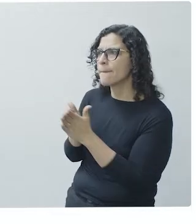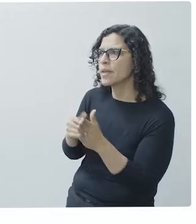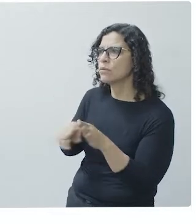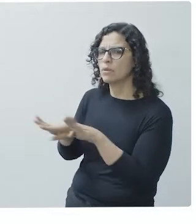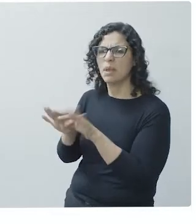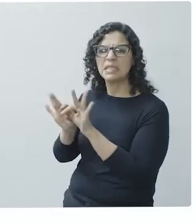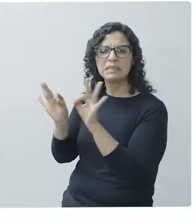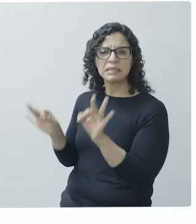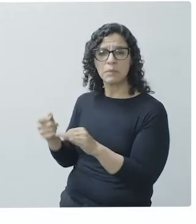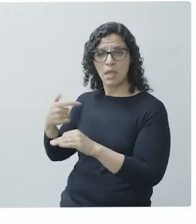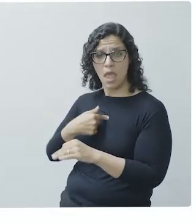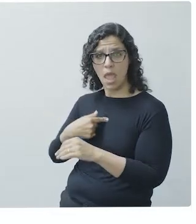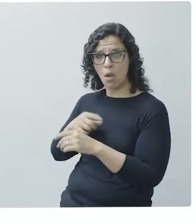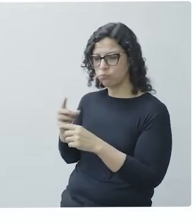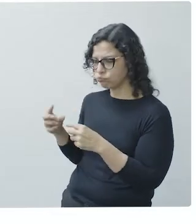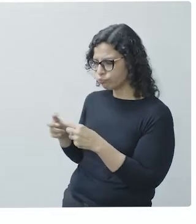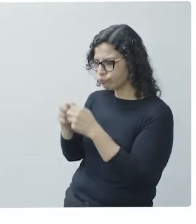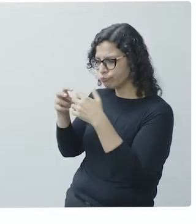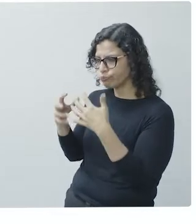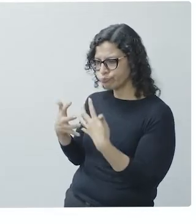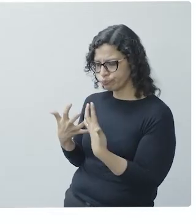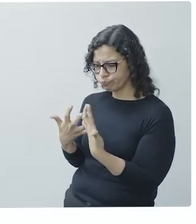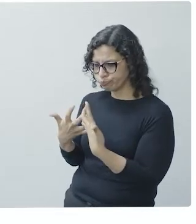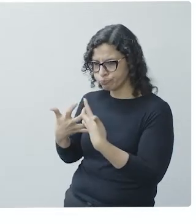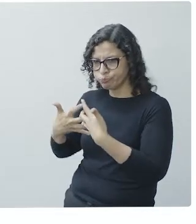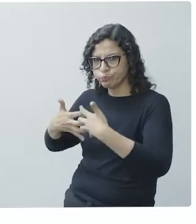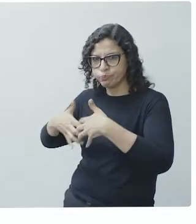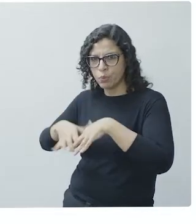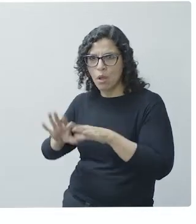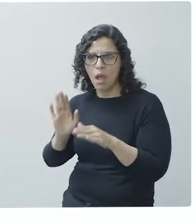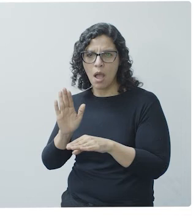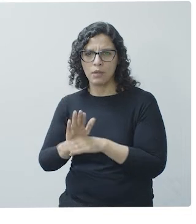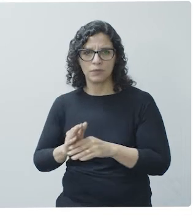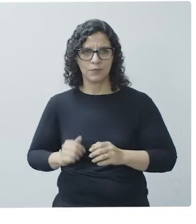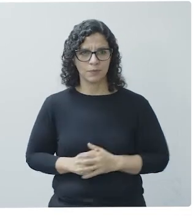ínfimo. Eu é que prendo, ligo, ajunto.